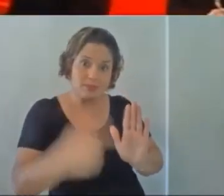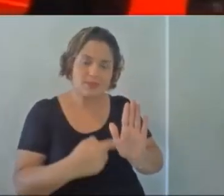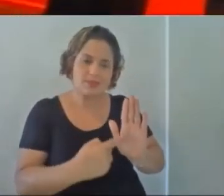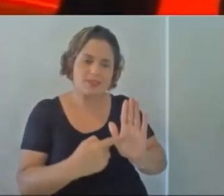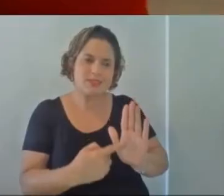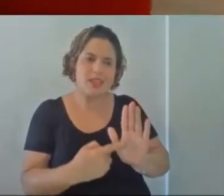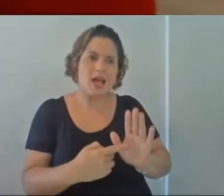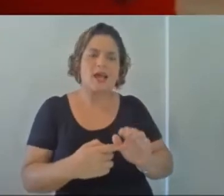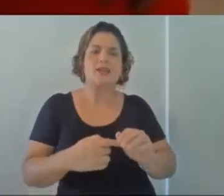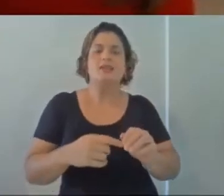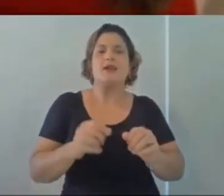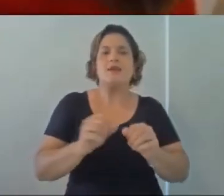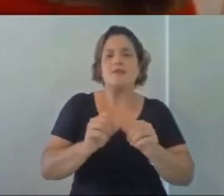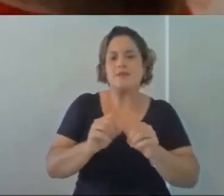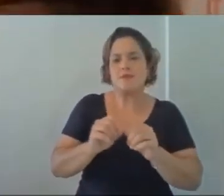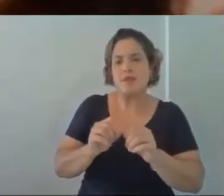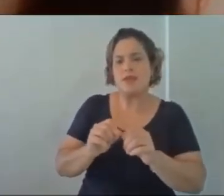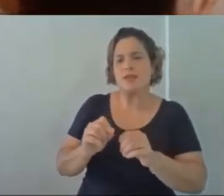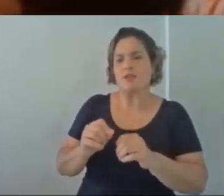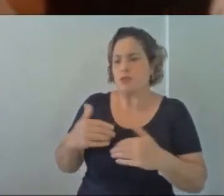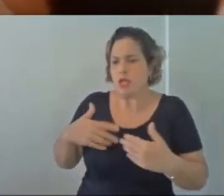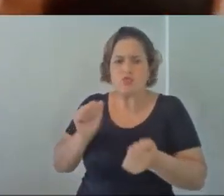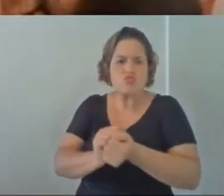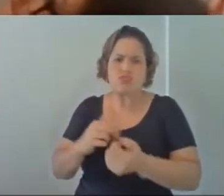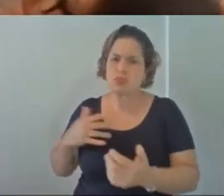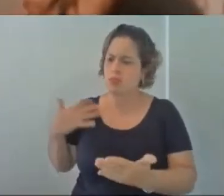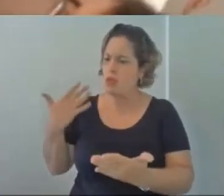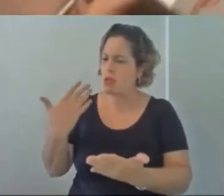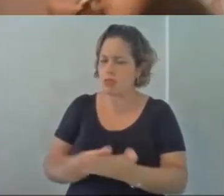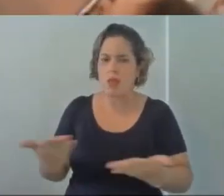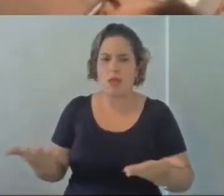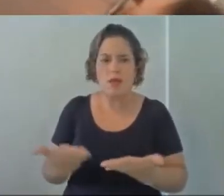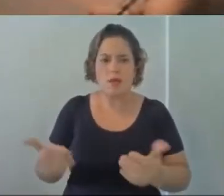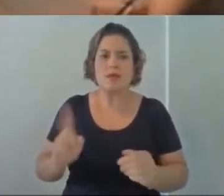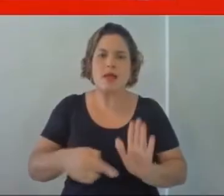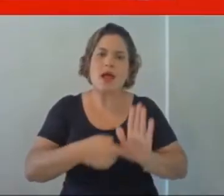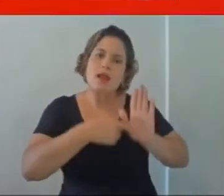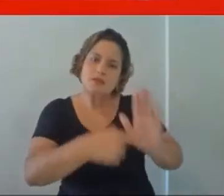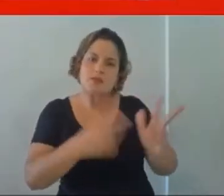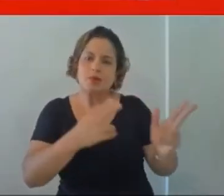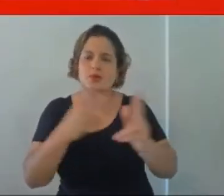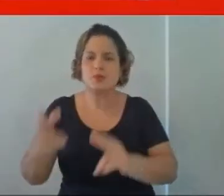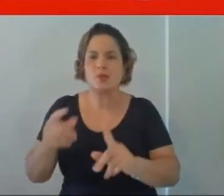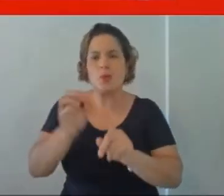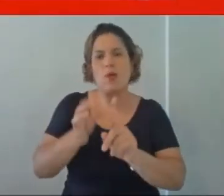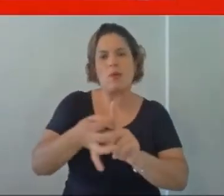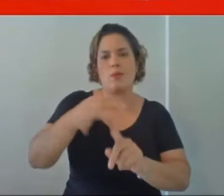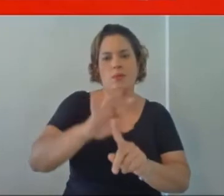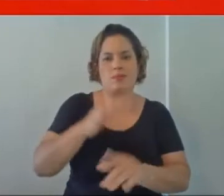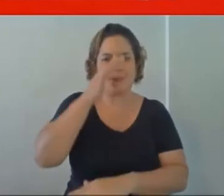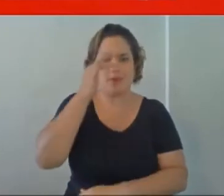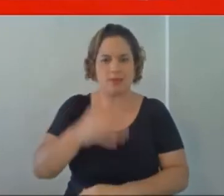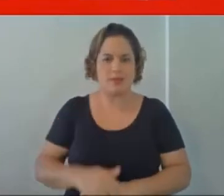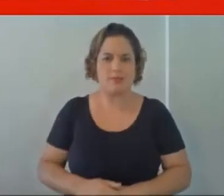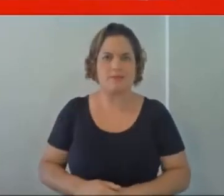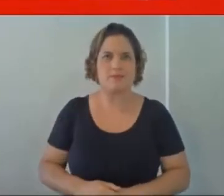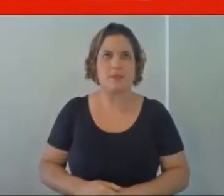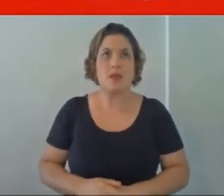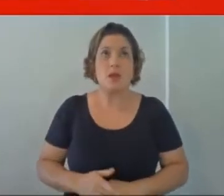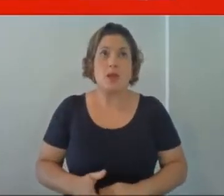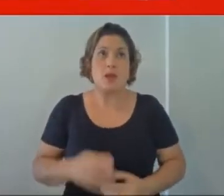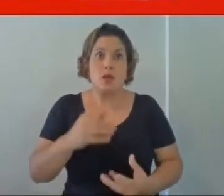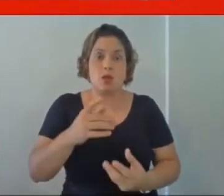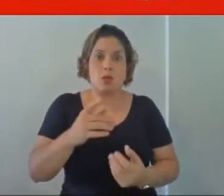exposição para fora, e ela está aqui comigo, essa bananeira em formato de exposição. Uma obra que eu acho